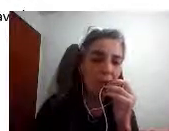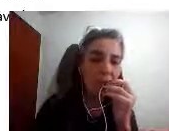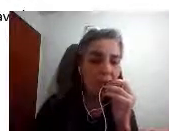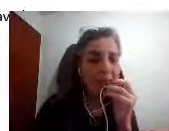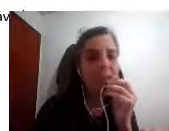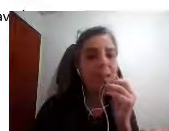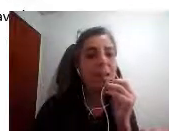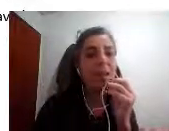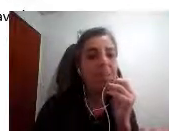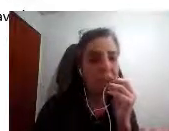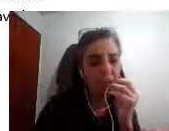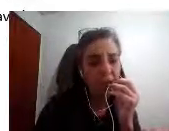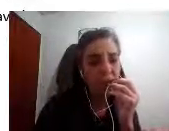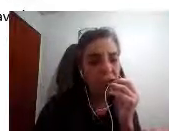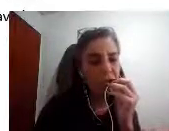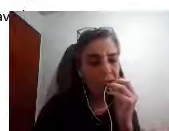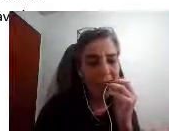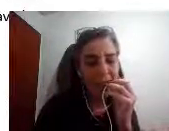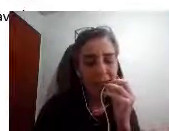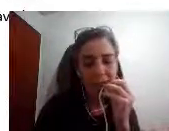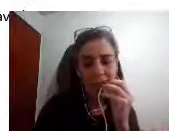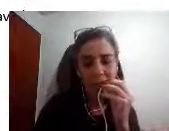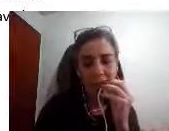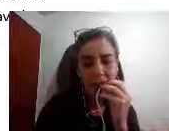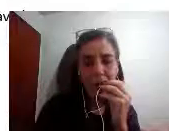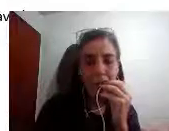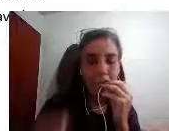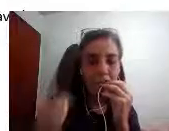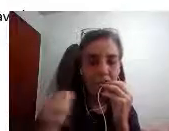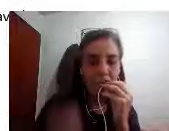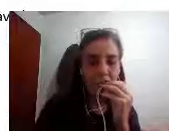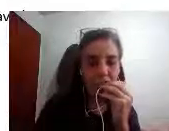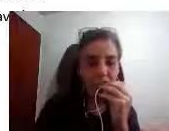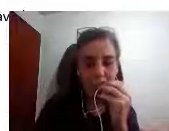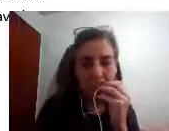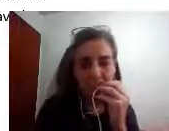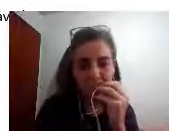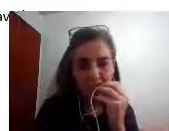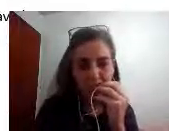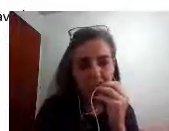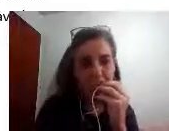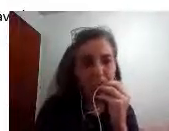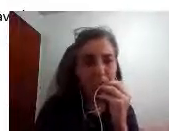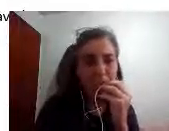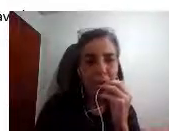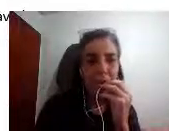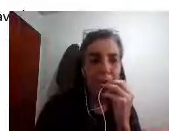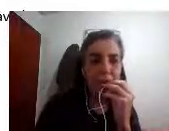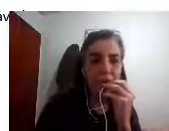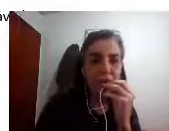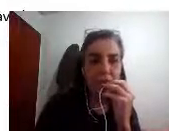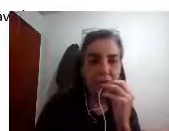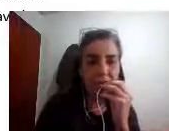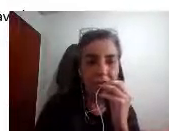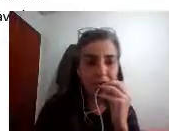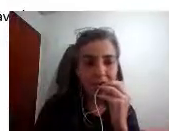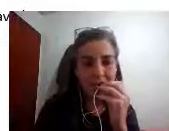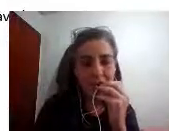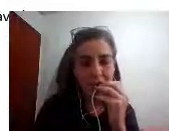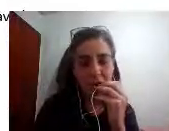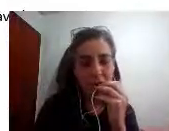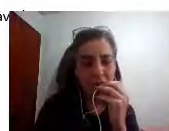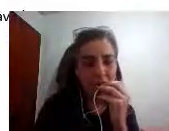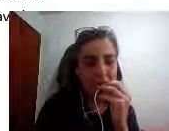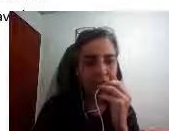valer uma nota inteira, né? Então, de 0 a 100 aí. Então, é importante que você participe, né? É importante que você